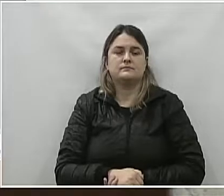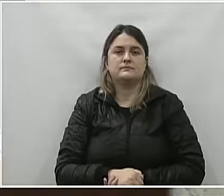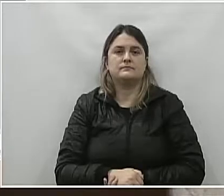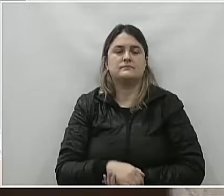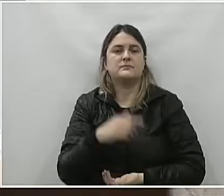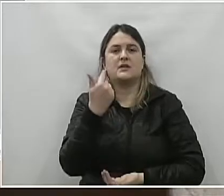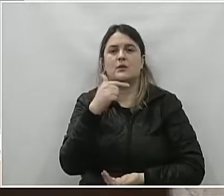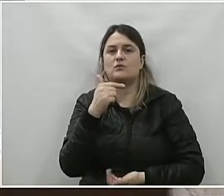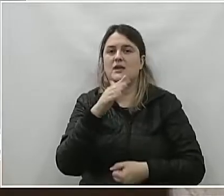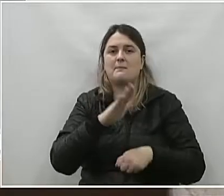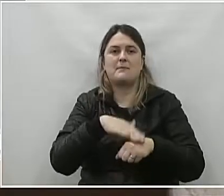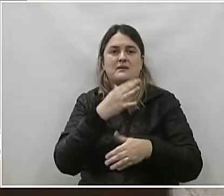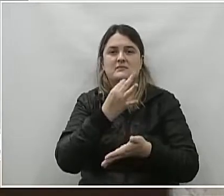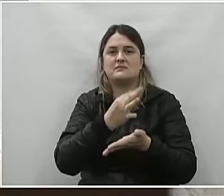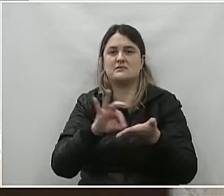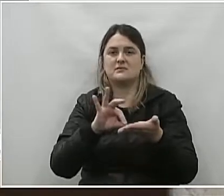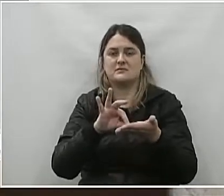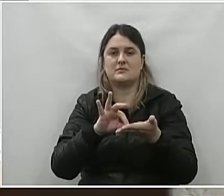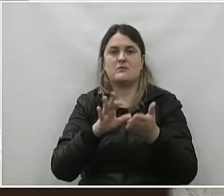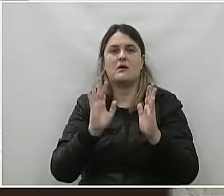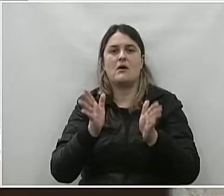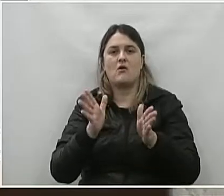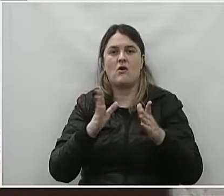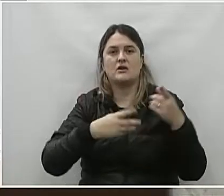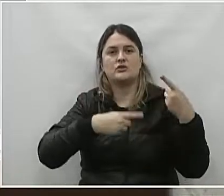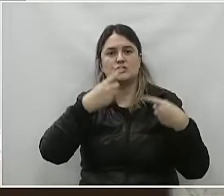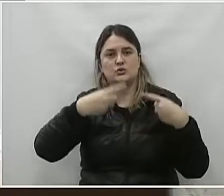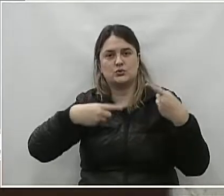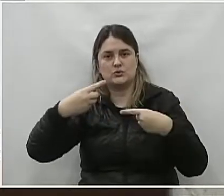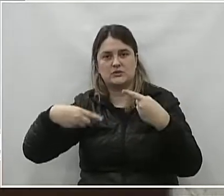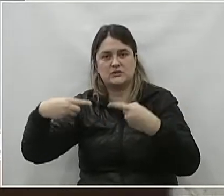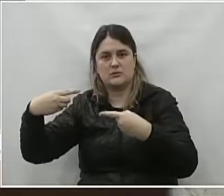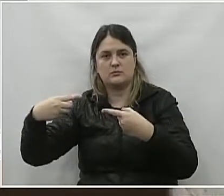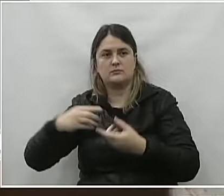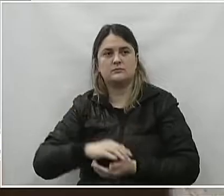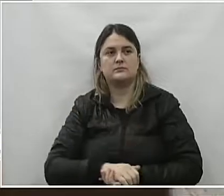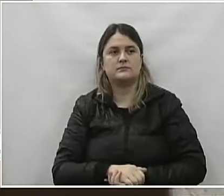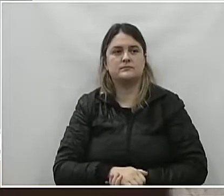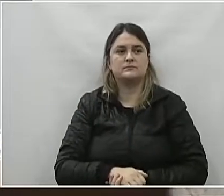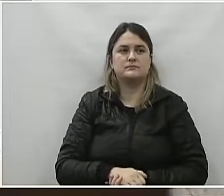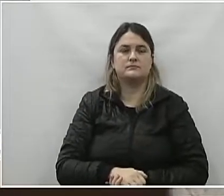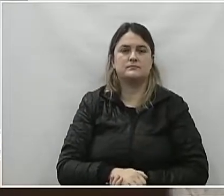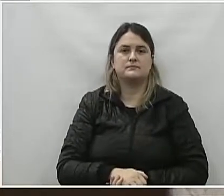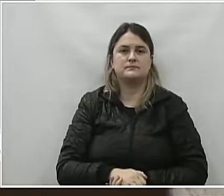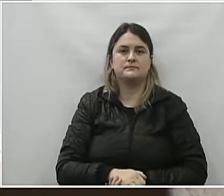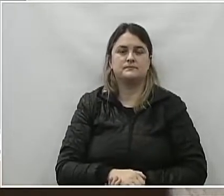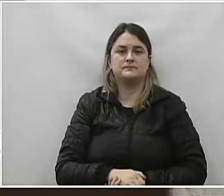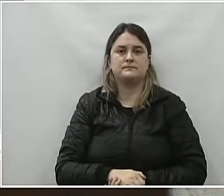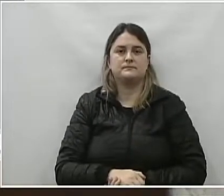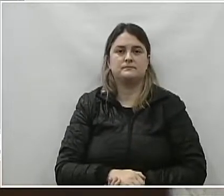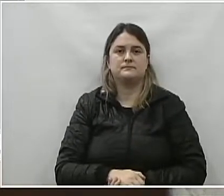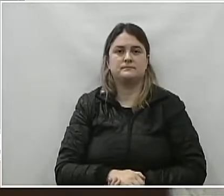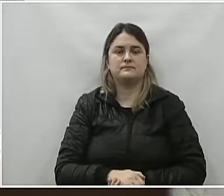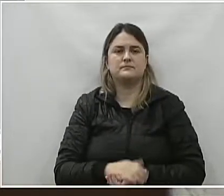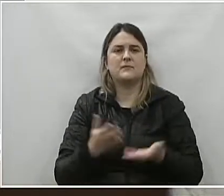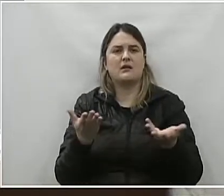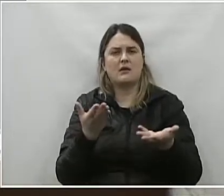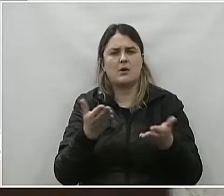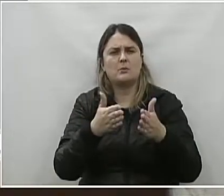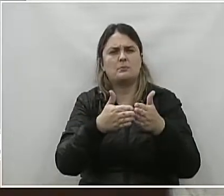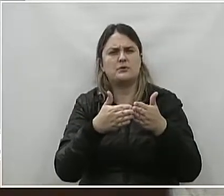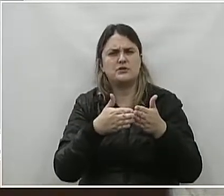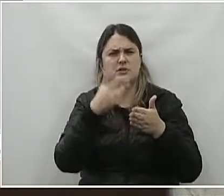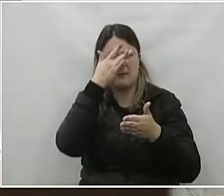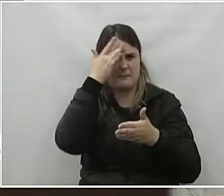Não havendo mais inscrição para a tribuna, passamos de imediato à ordem do dia. Eu gostaria